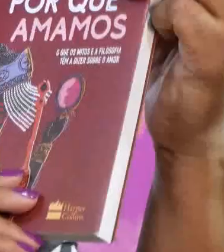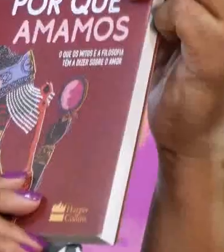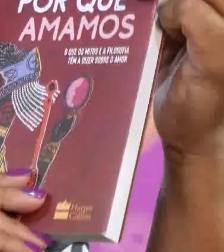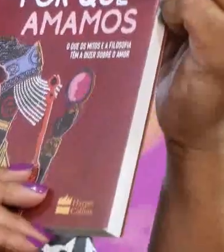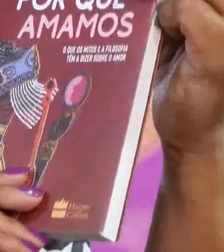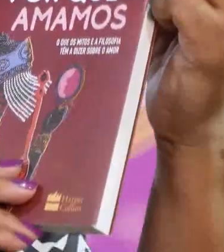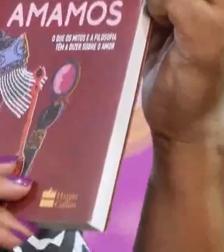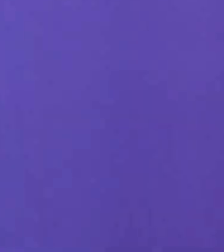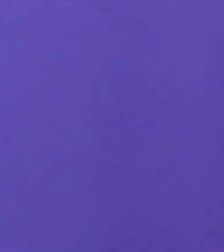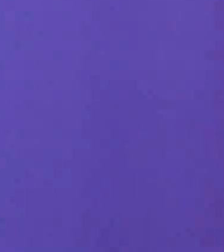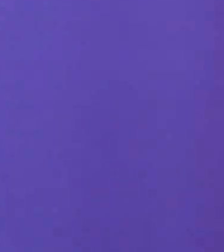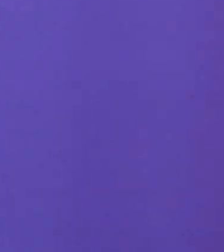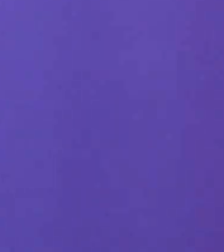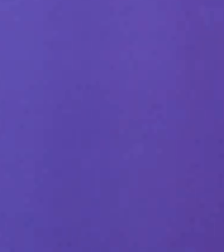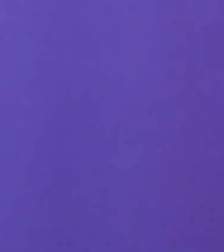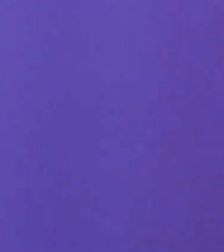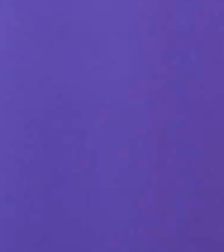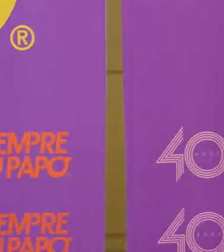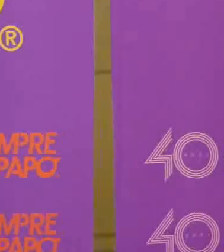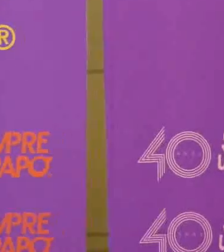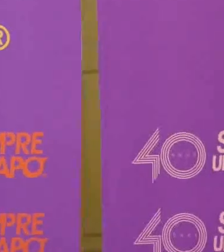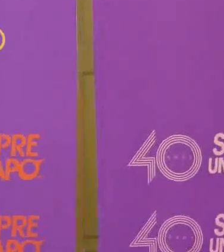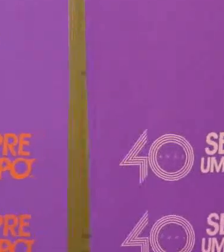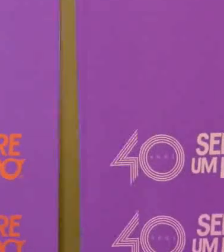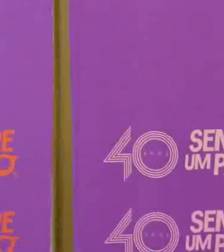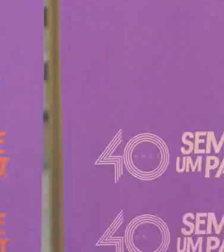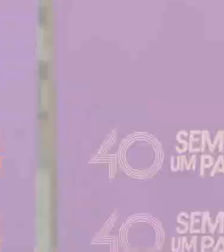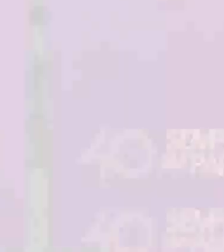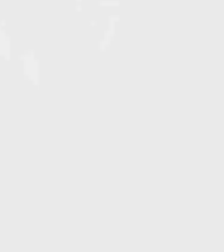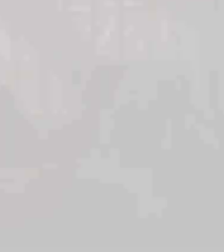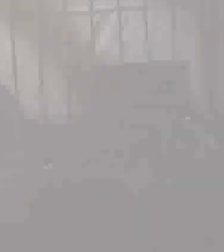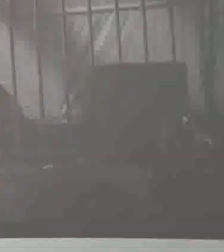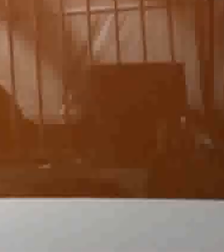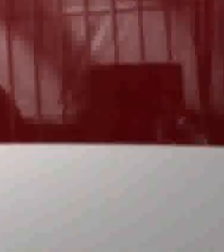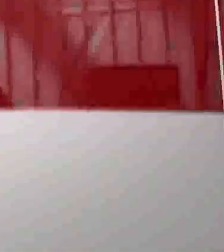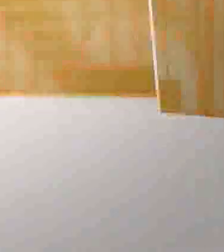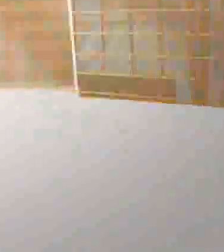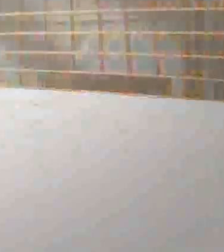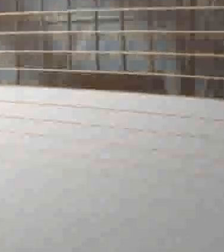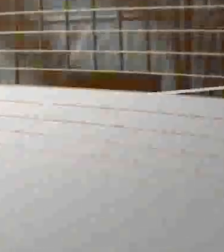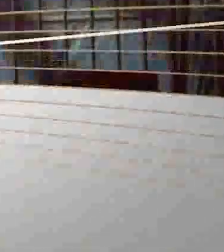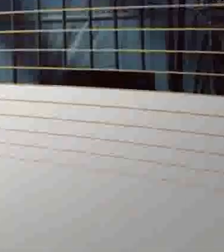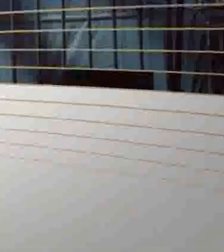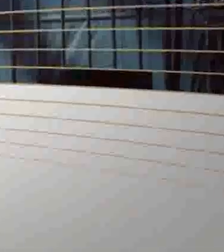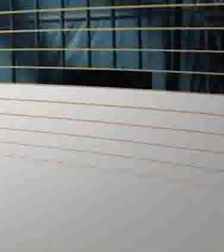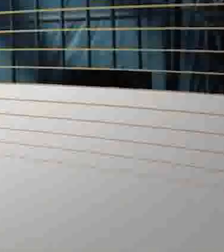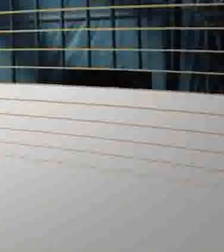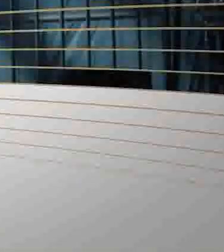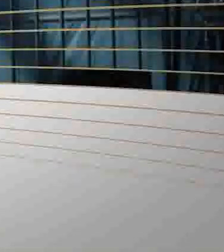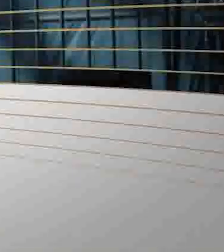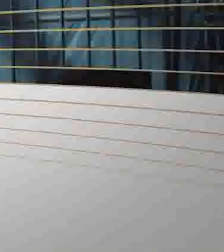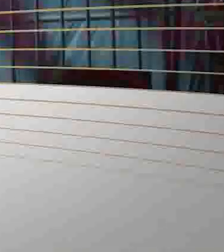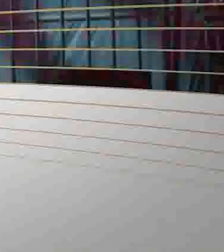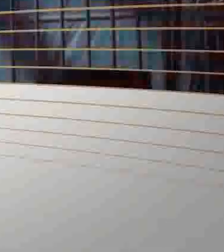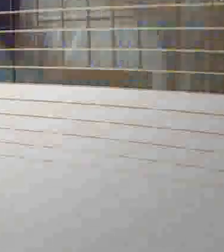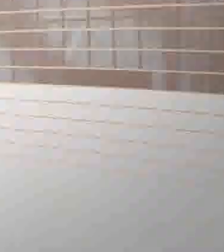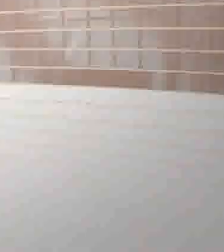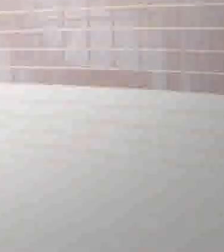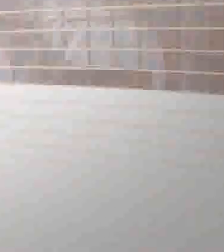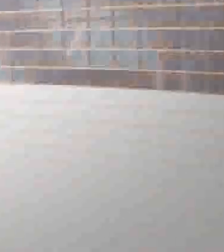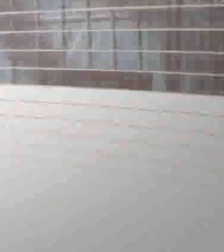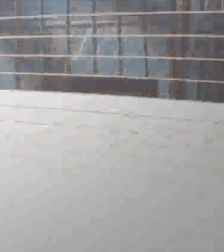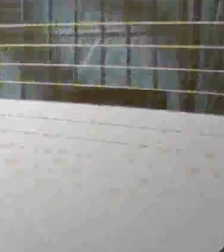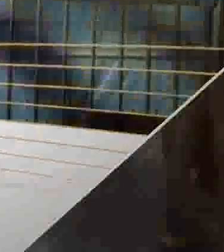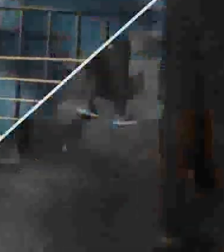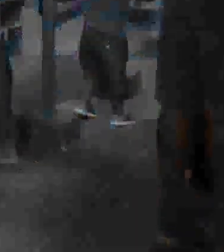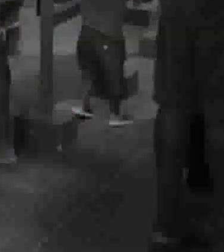Em um banner, Ministério da Cultura e Kim Rosa apresentam Sempre um Papo. Sobre uma foto da dupla Ana Vitória se apresentando em um palco, lê-se: